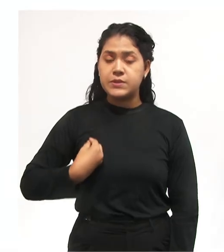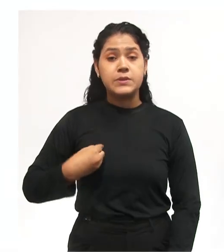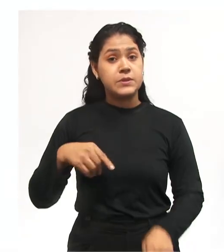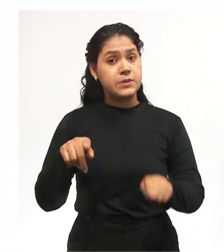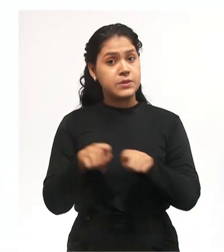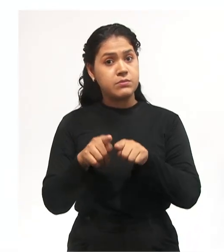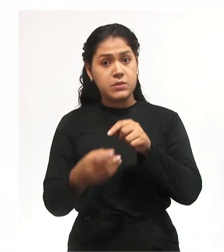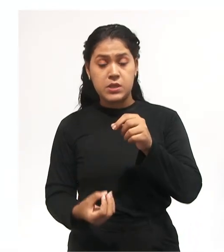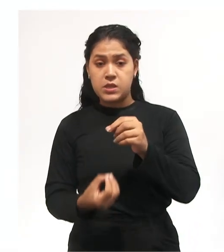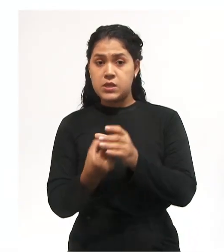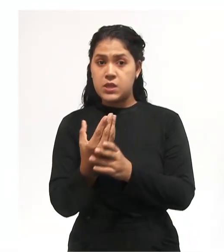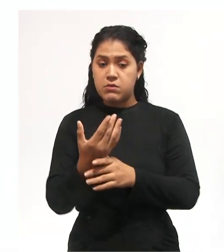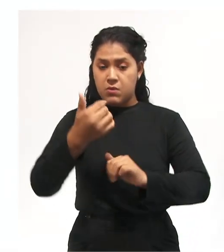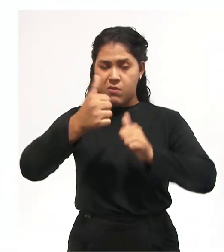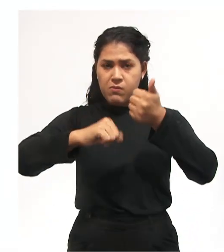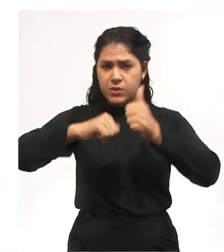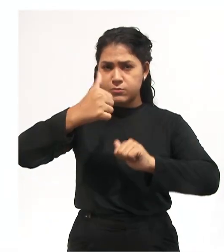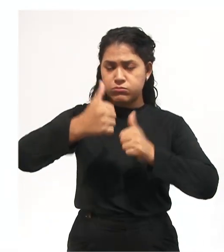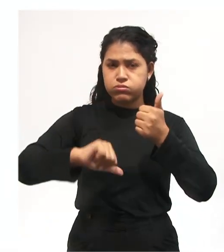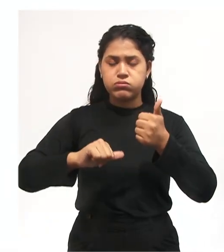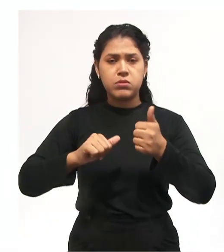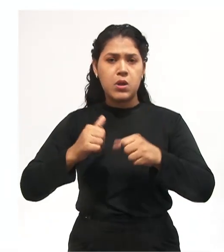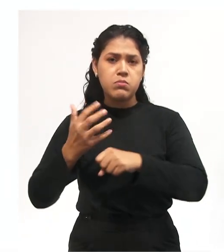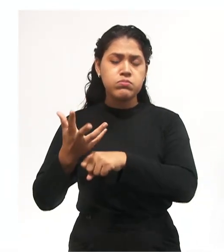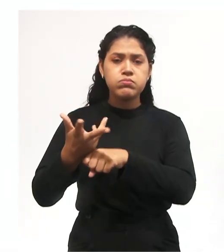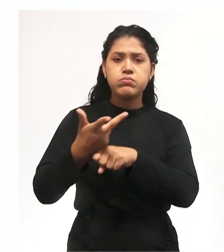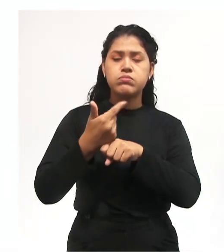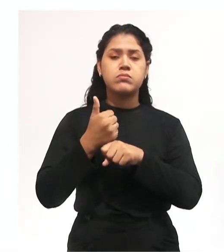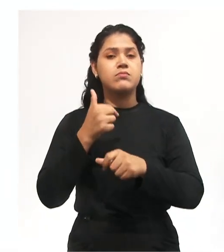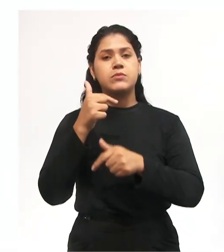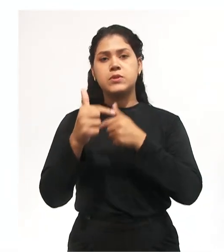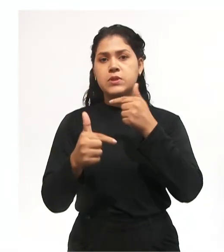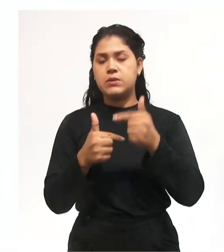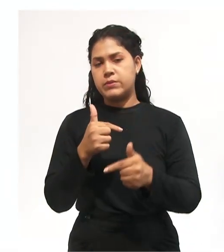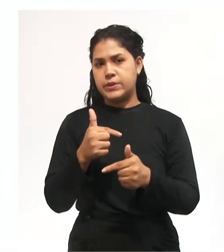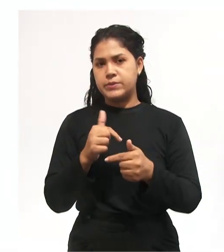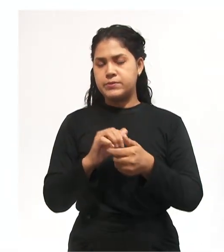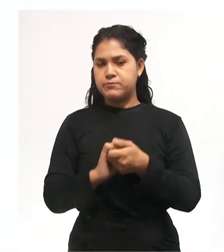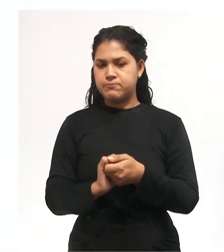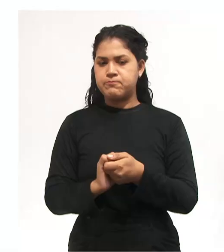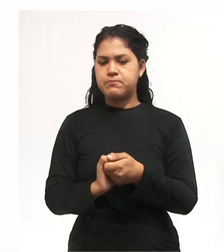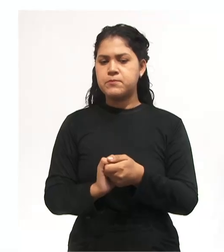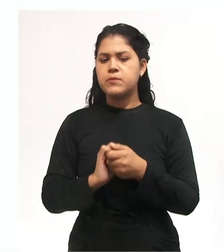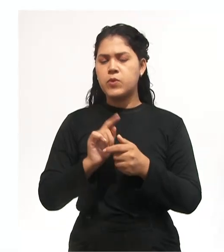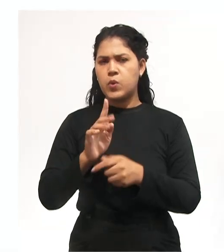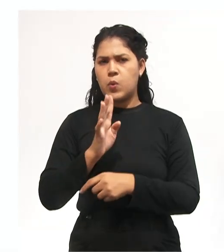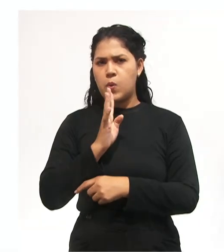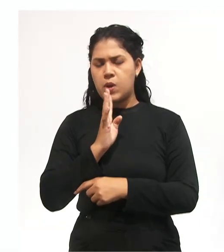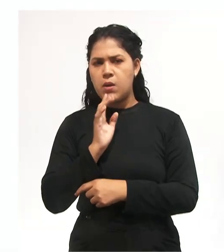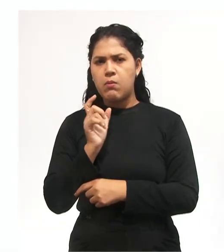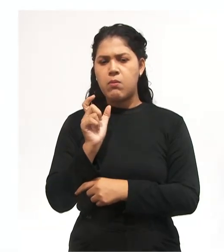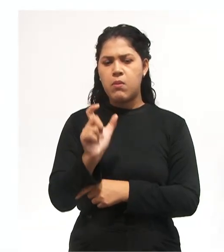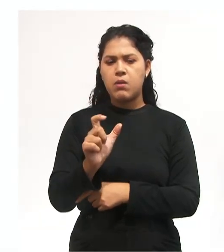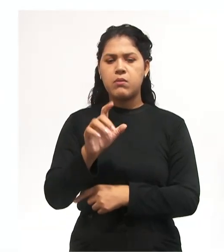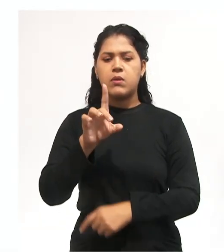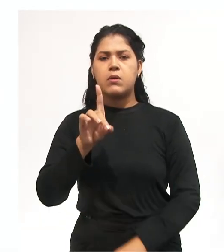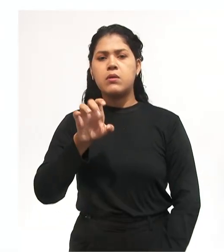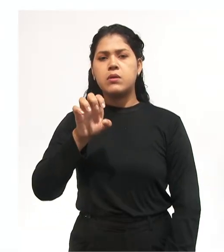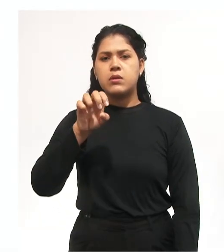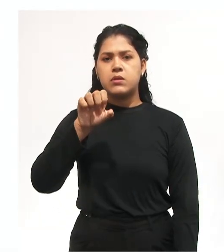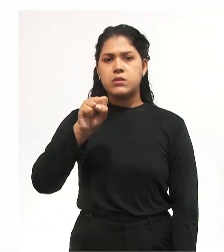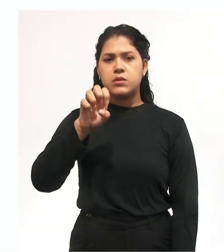desempenho, ela pode ser realizada de forma mais fiel. E o que é a avaliação de desempenho? É a apreciação